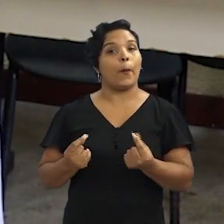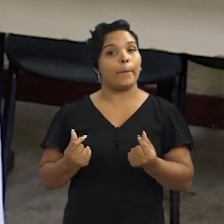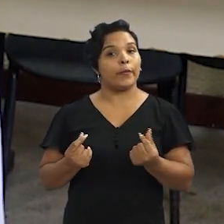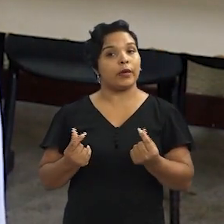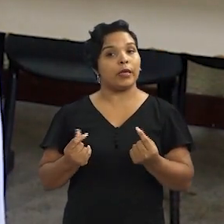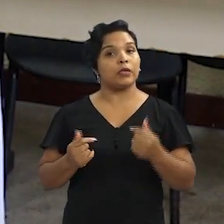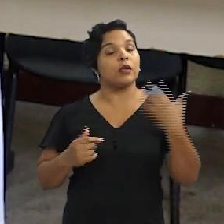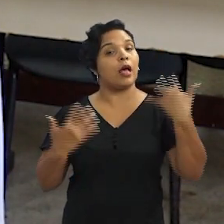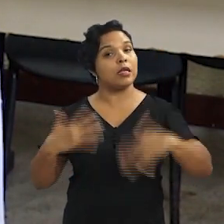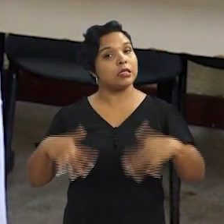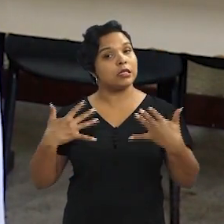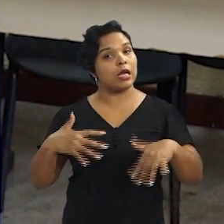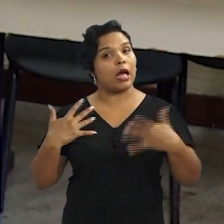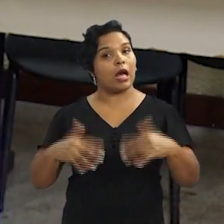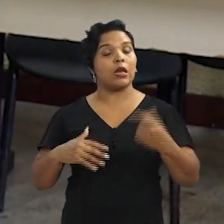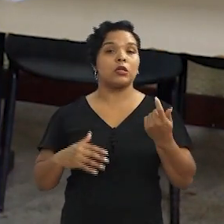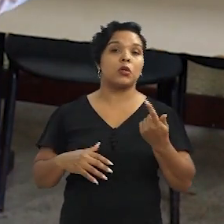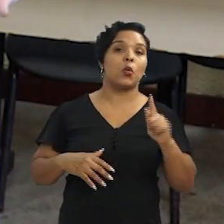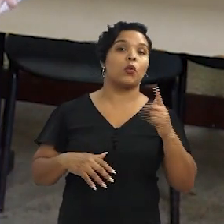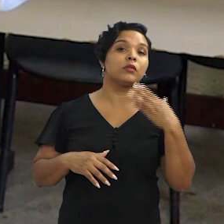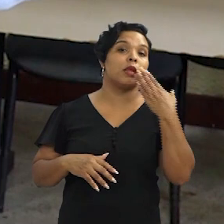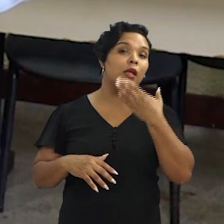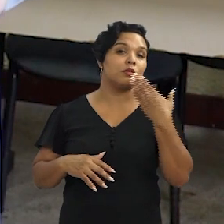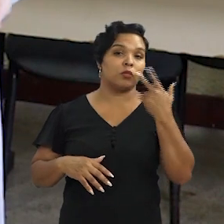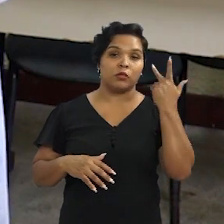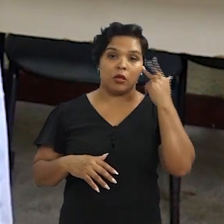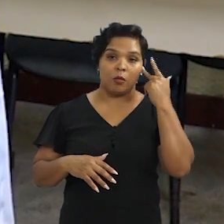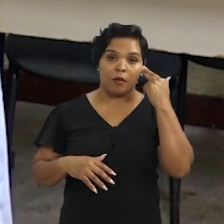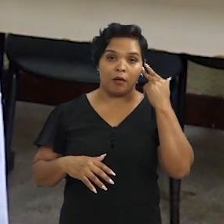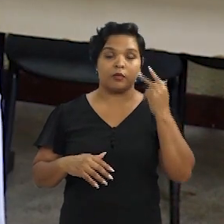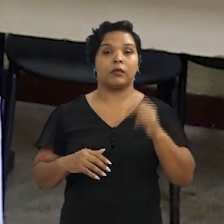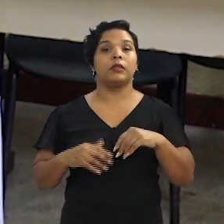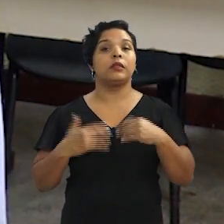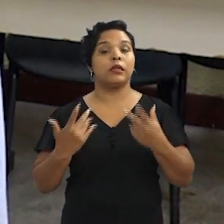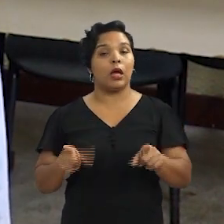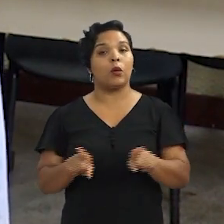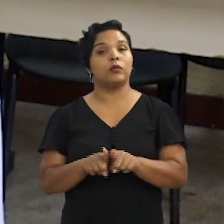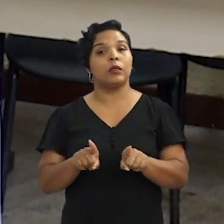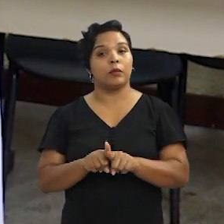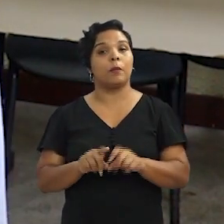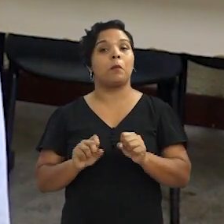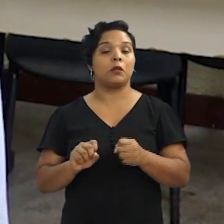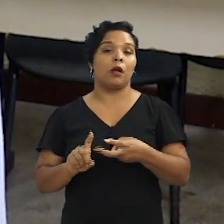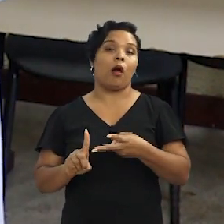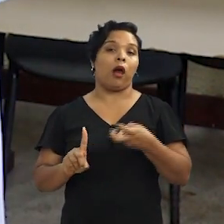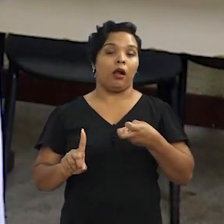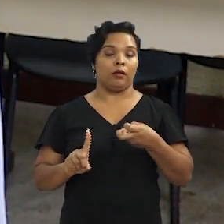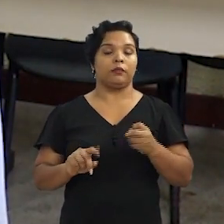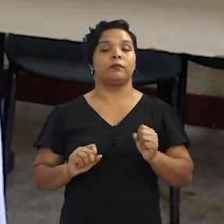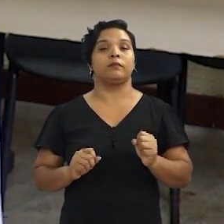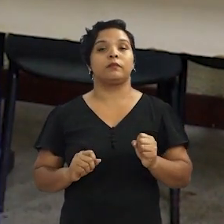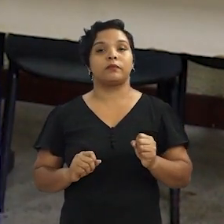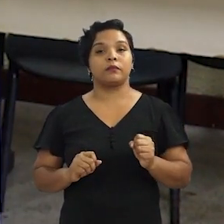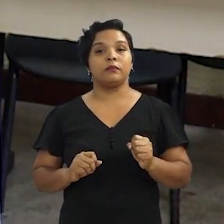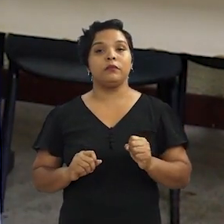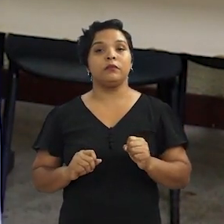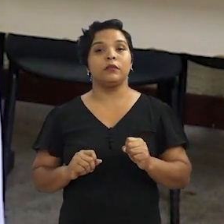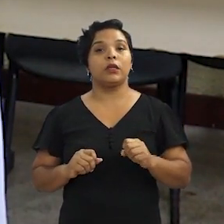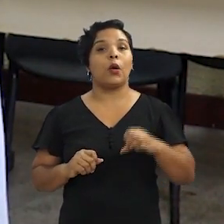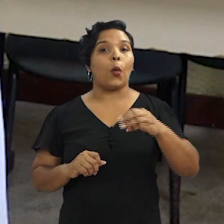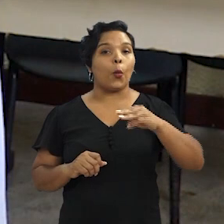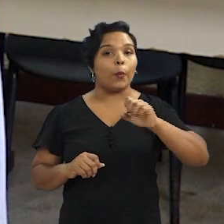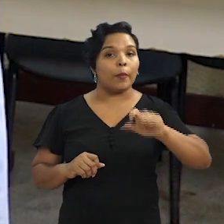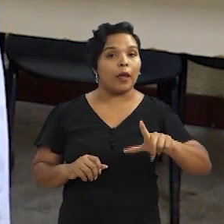ele possui um preço de mercado mais caro que outros adoçantes comerciais, ele está suscetível a fraudes.